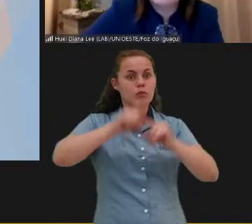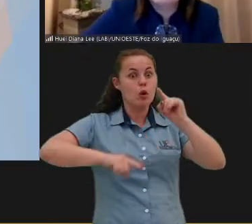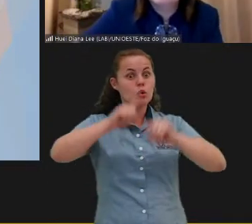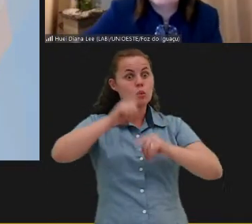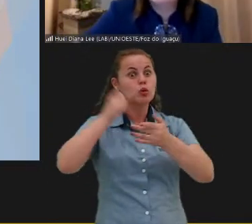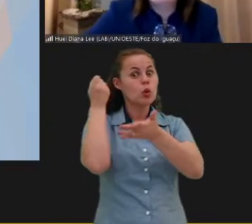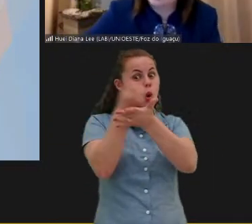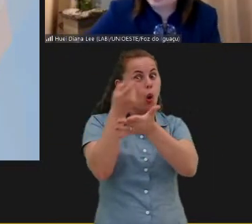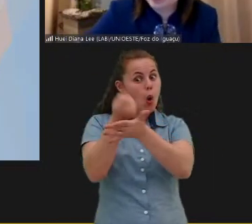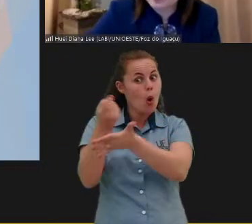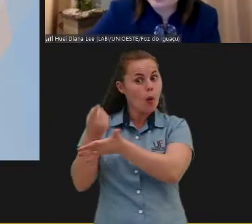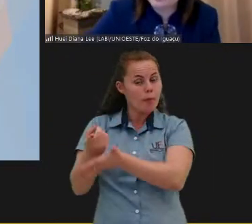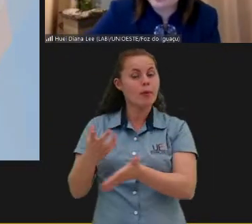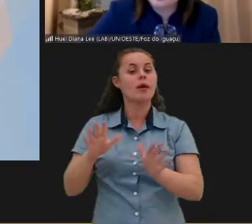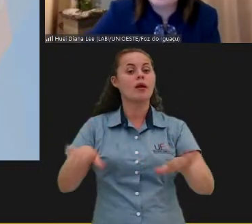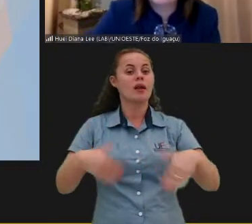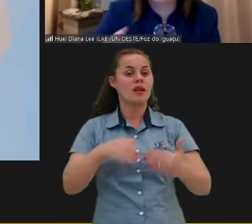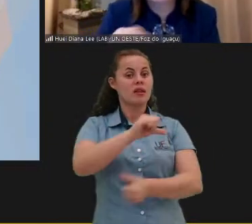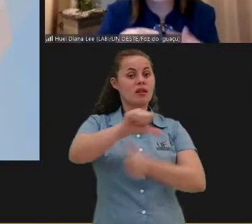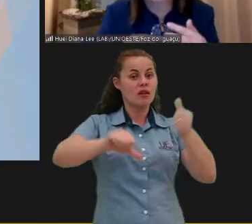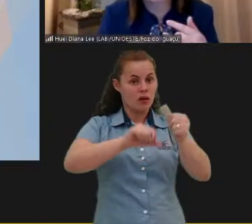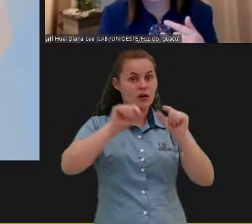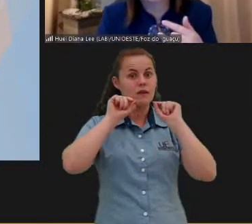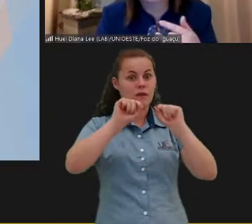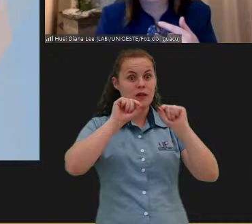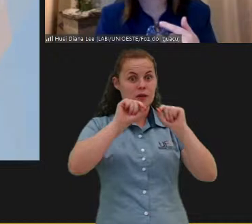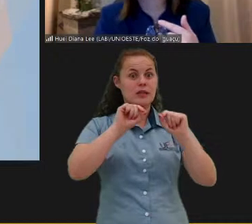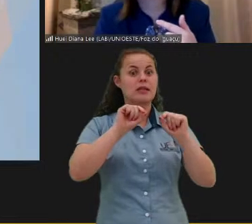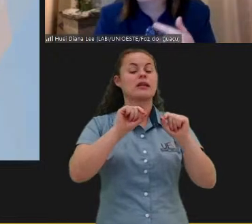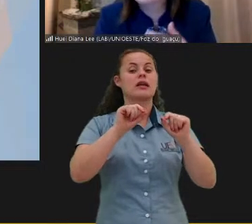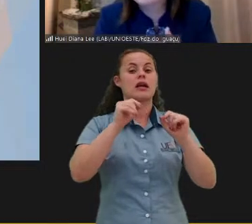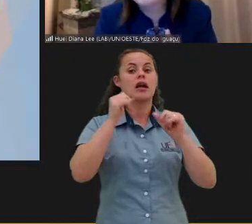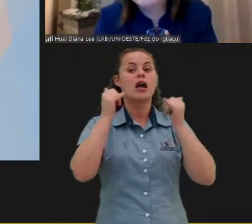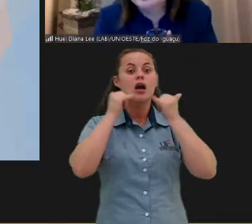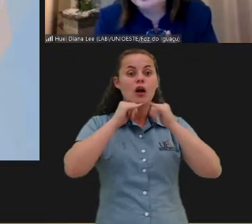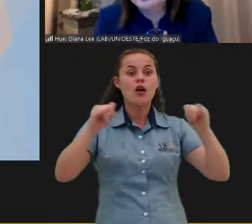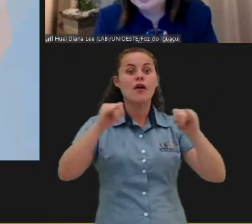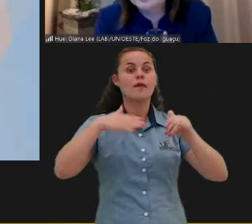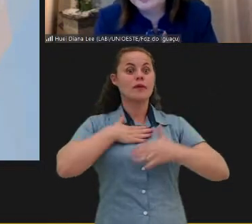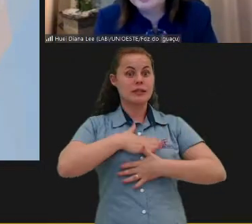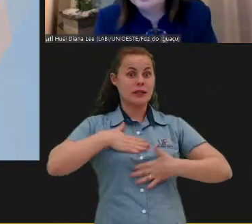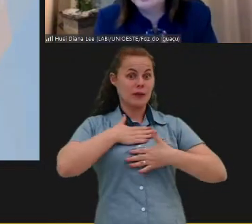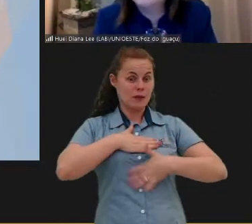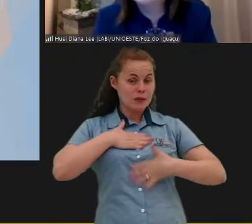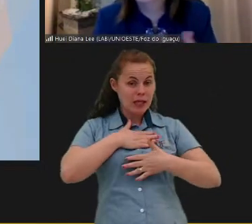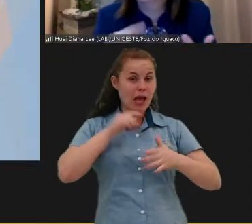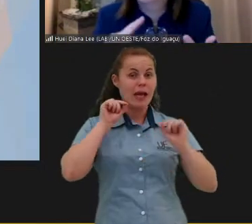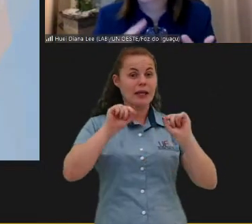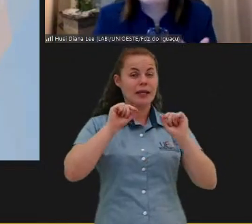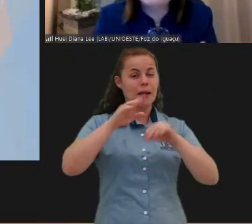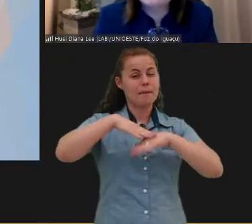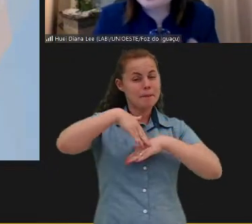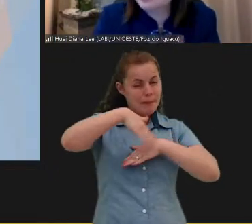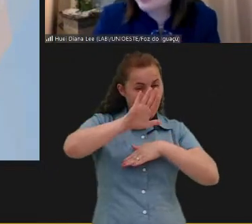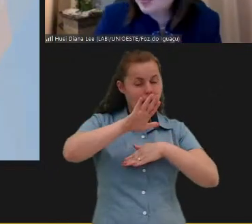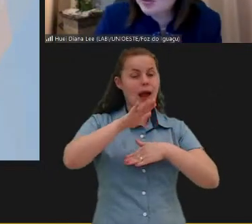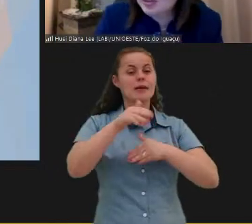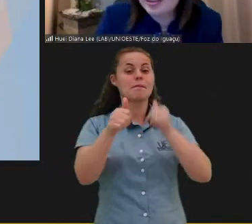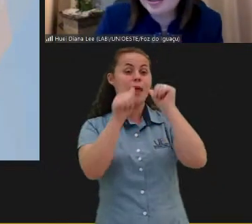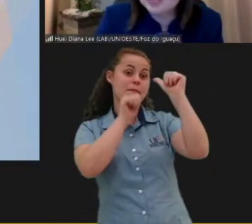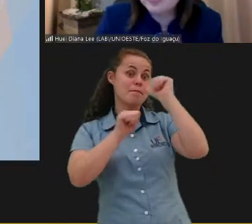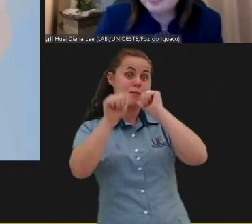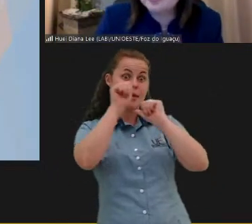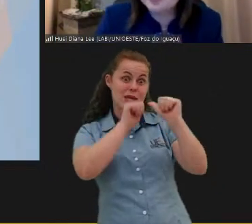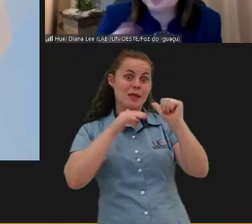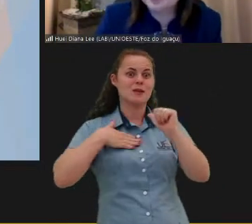loja, mas em troca o que você faz? Você conta sobre o que você gostaria que a Dunkin' Donuts tivesse a mais, as bebidas que você